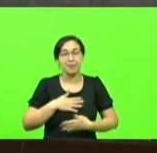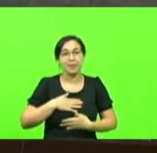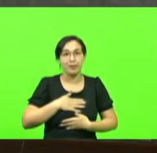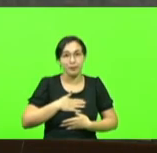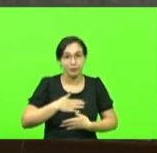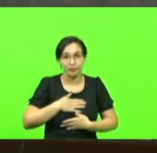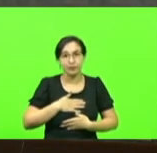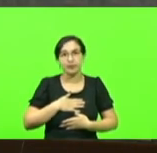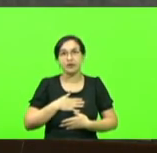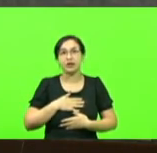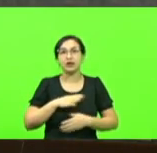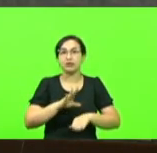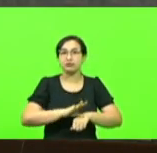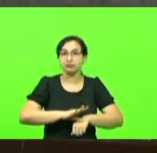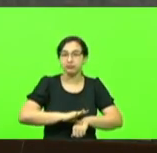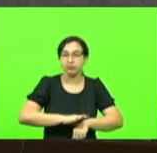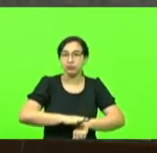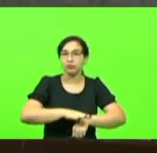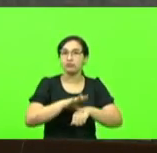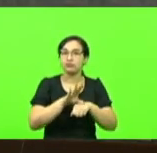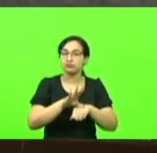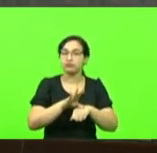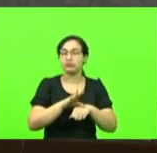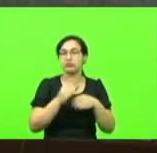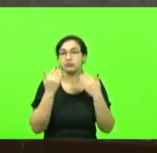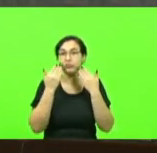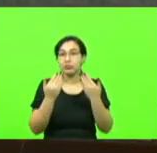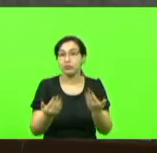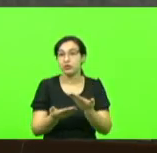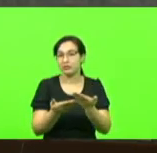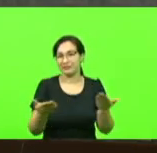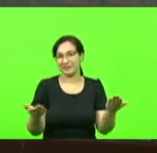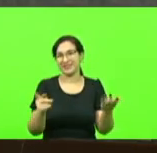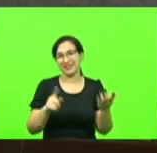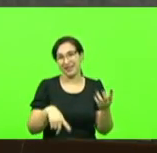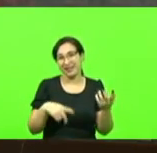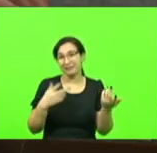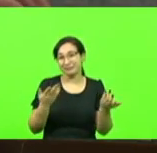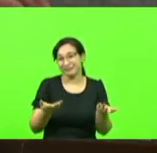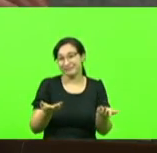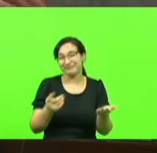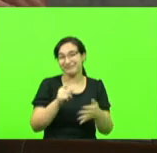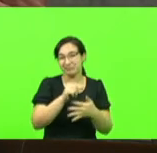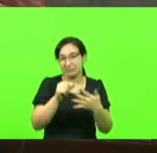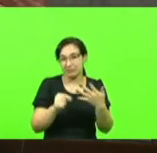como conselho, trazer para vocês, que é essa questão de,